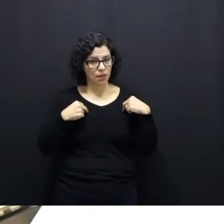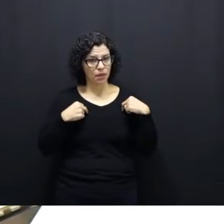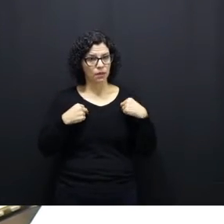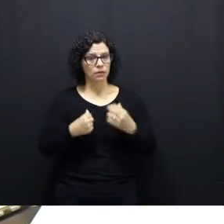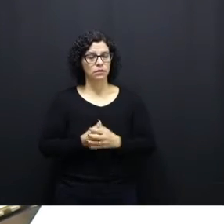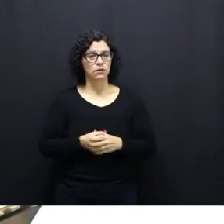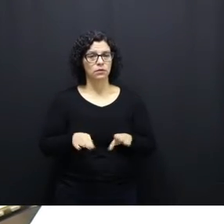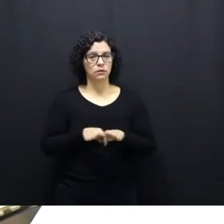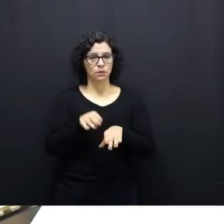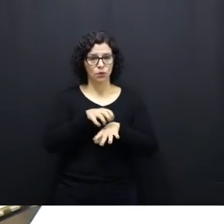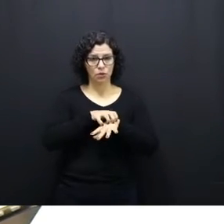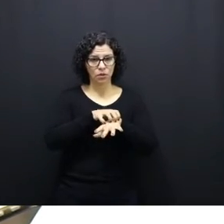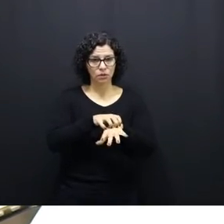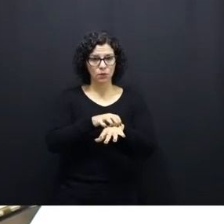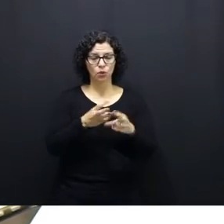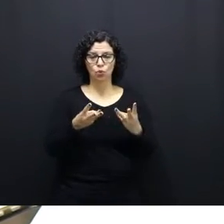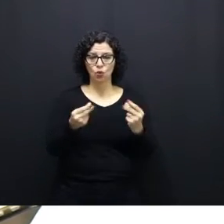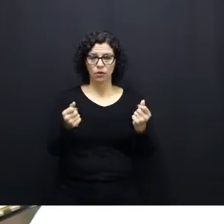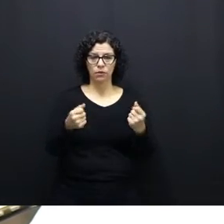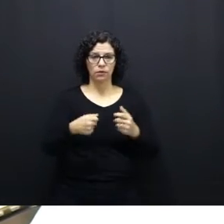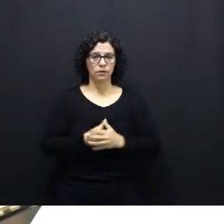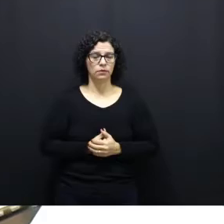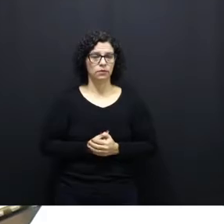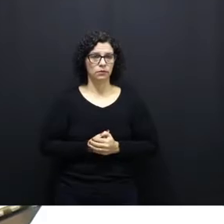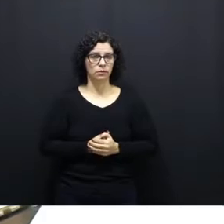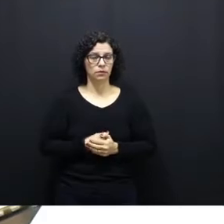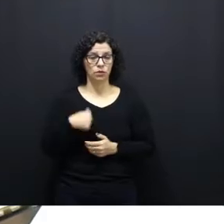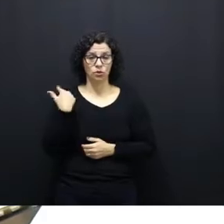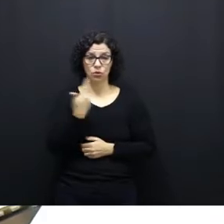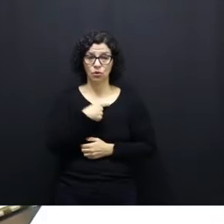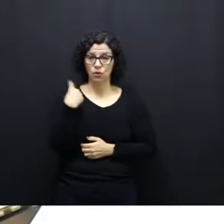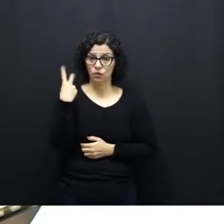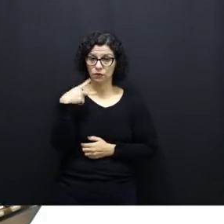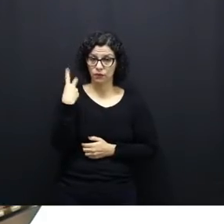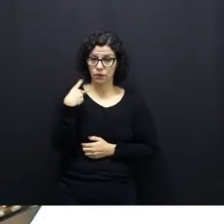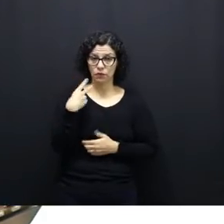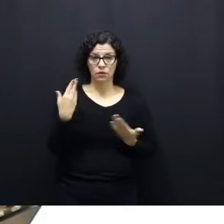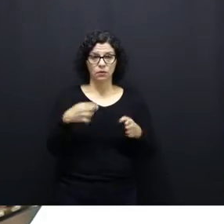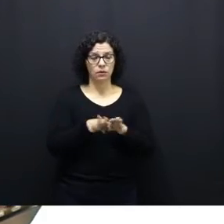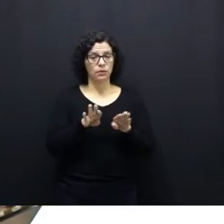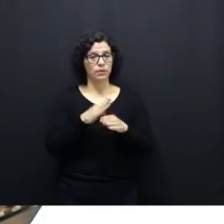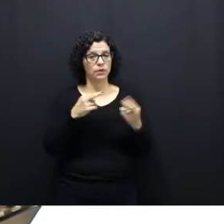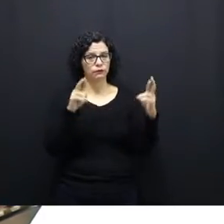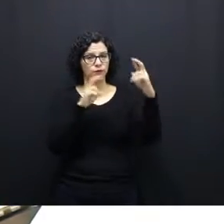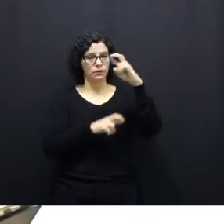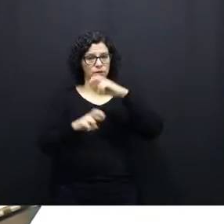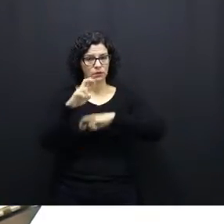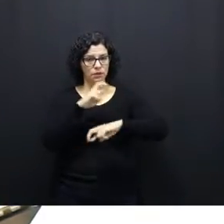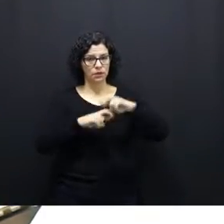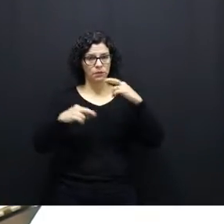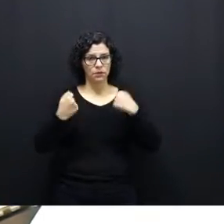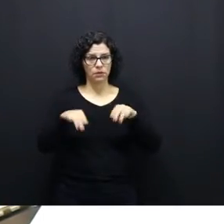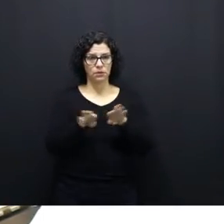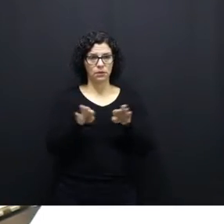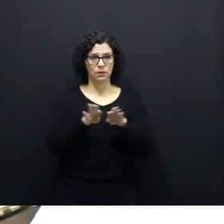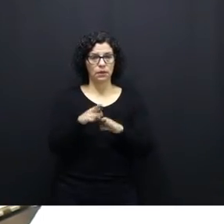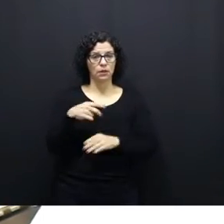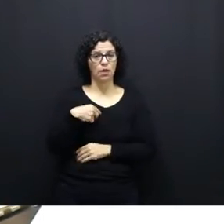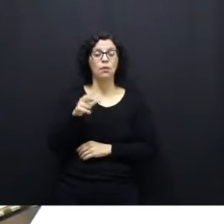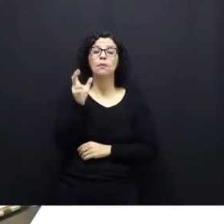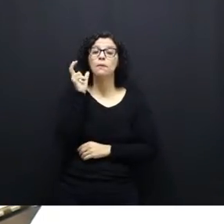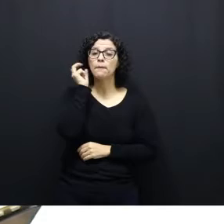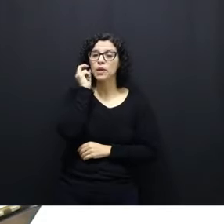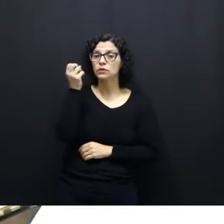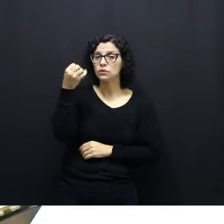de um transporte Digno e de qualidade e cabe nós vereadores cobramos de fiscalizarmos é com o povo vereador Paulinho